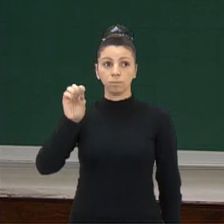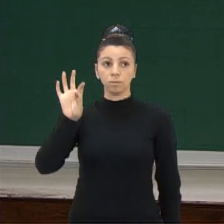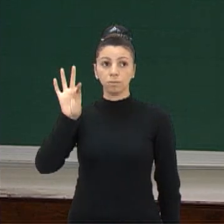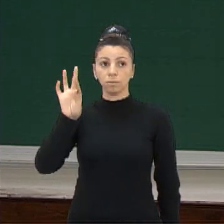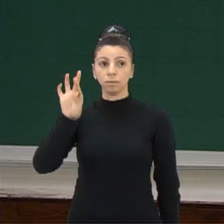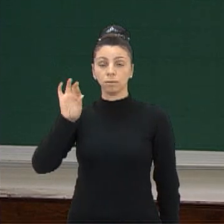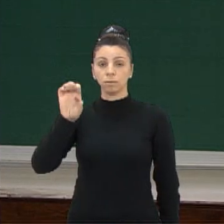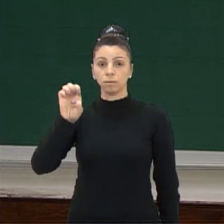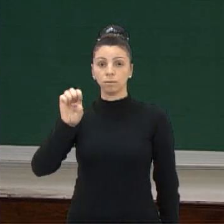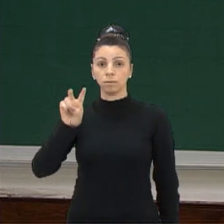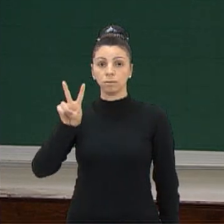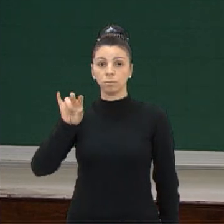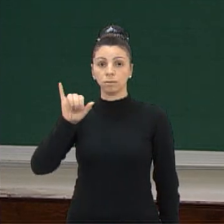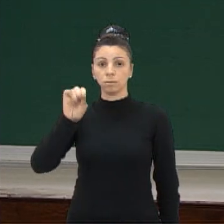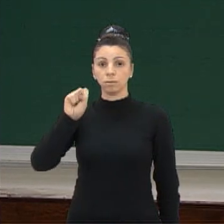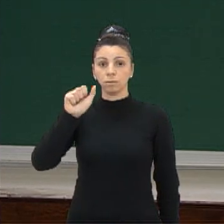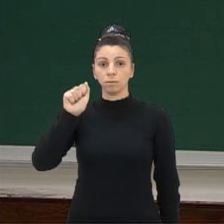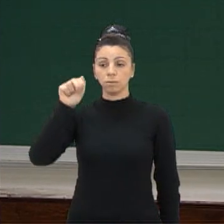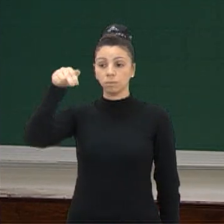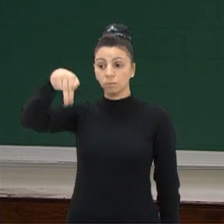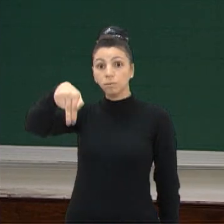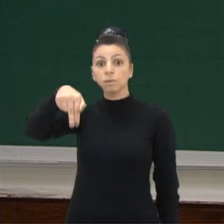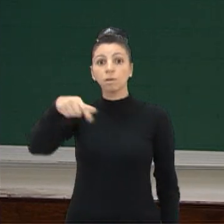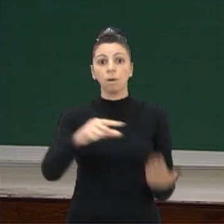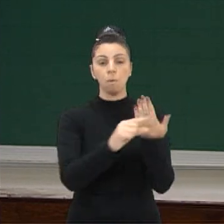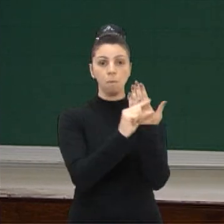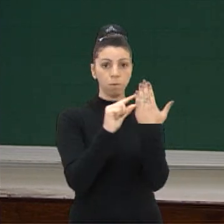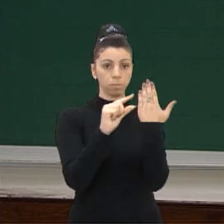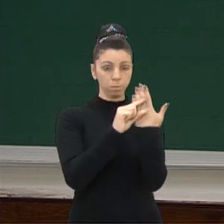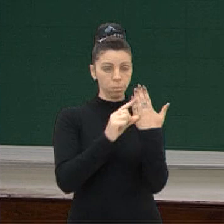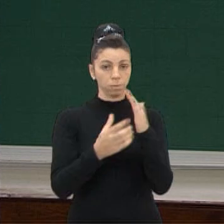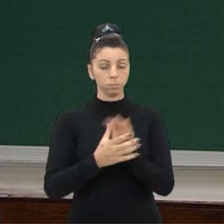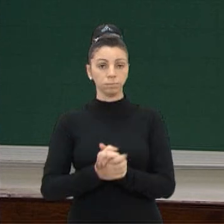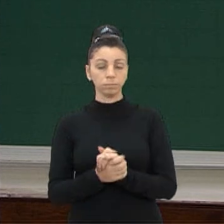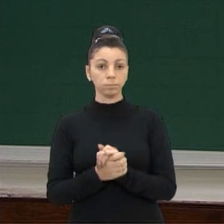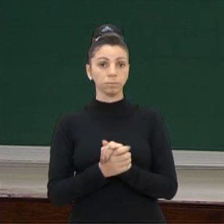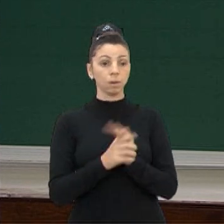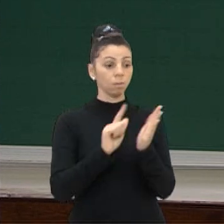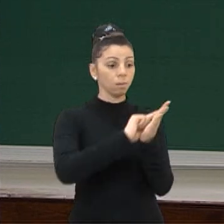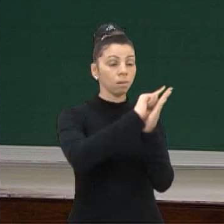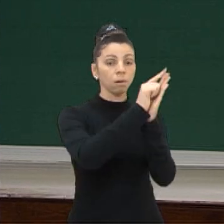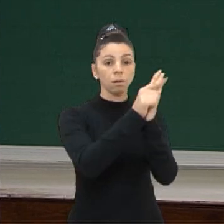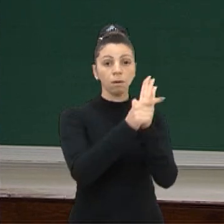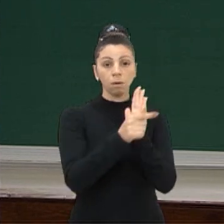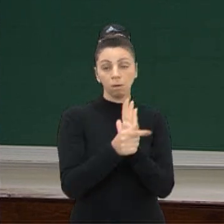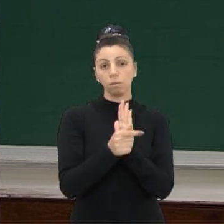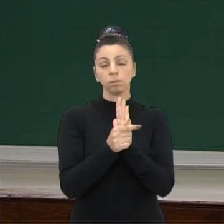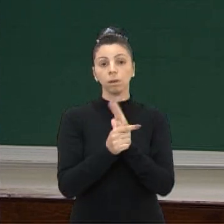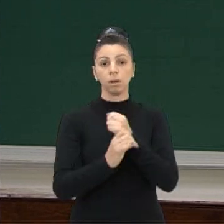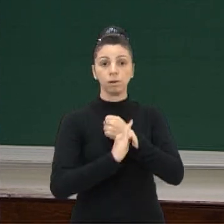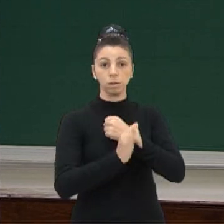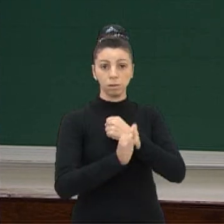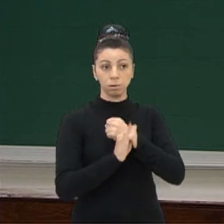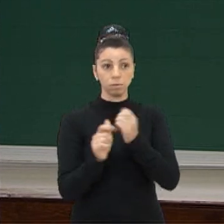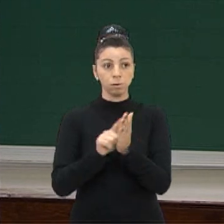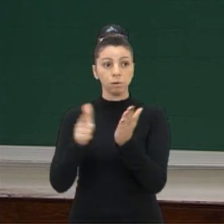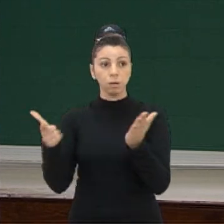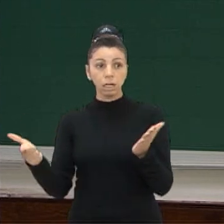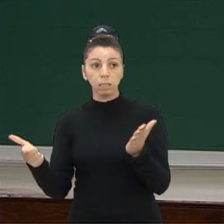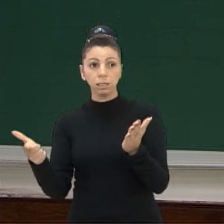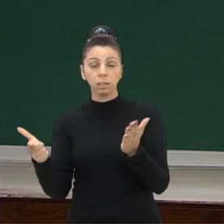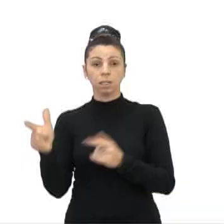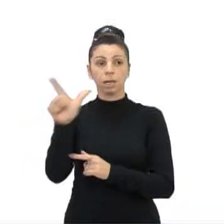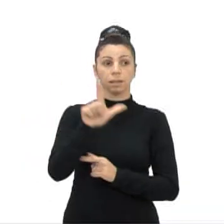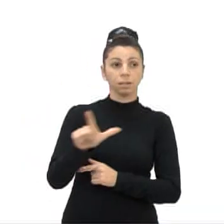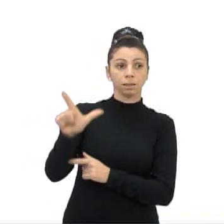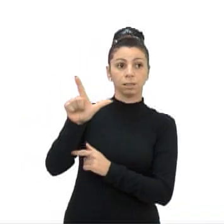do subgênero, será que ela é uma crônica jornalística? Será que é uma crônica lírica, cômica ou satírica? Mais